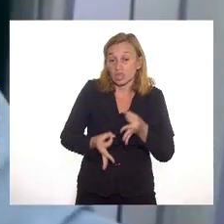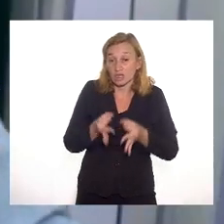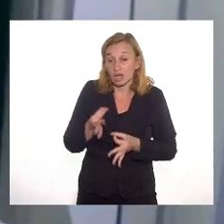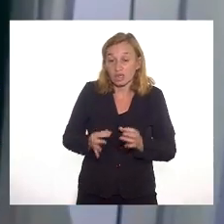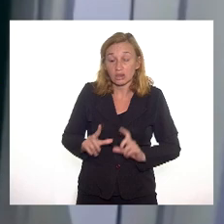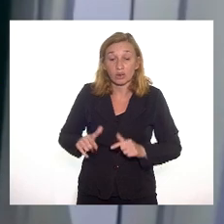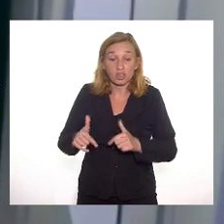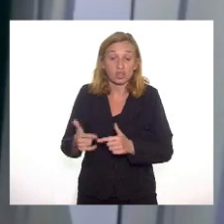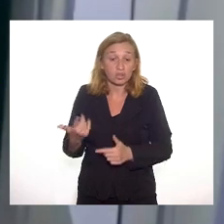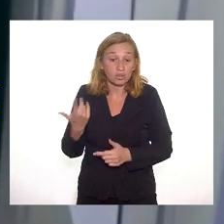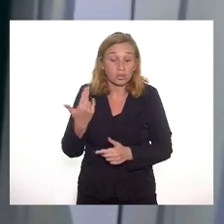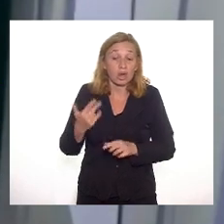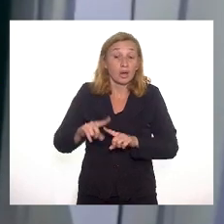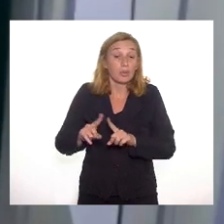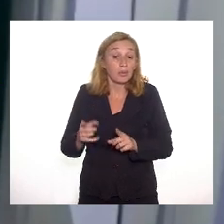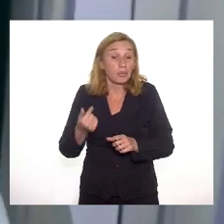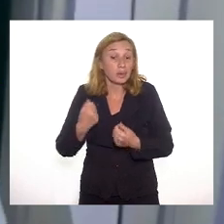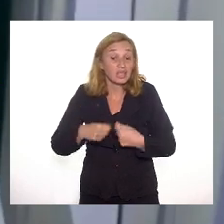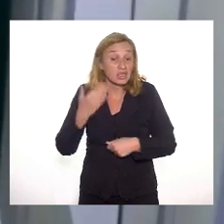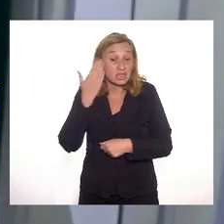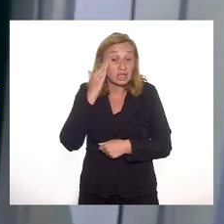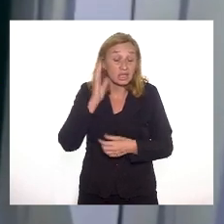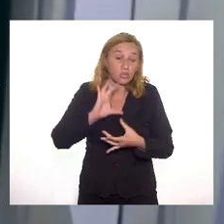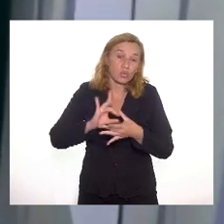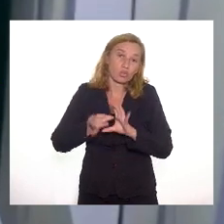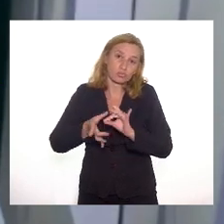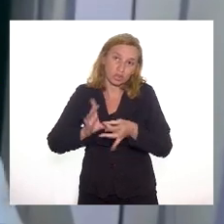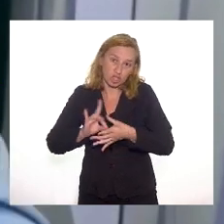ações formais, é preciso entender